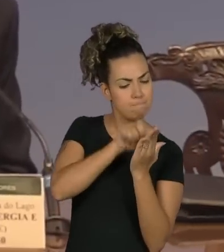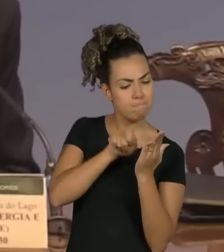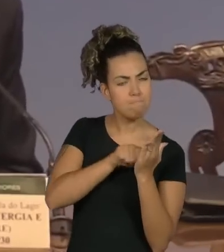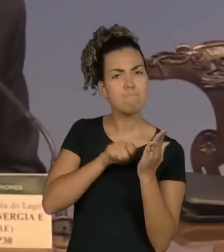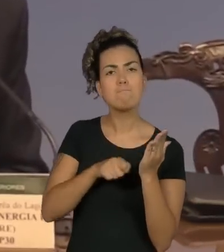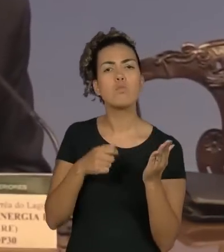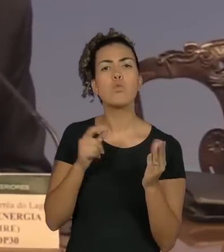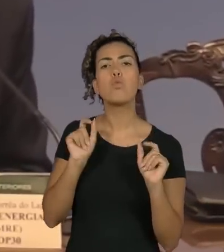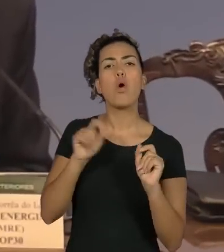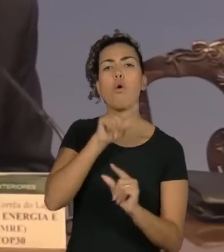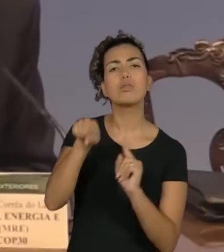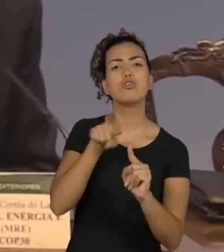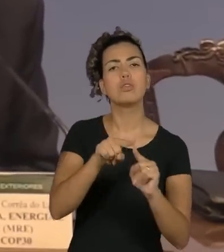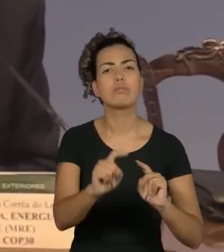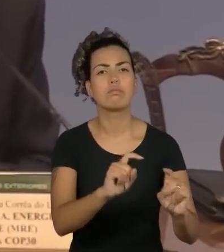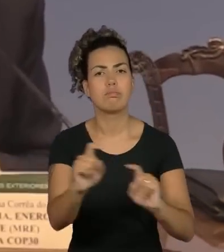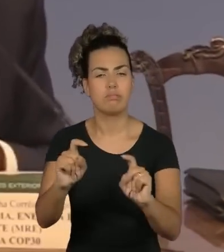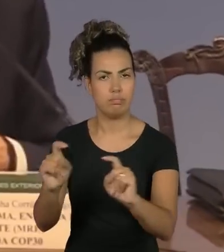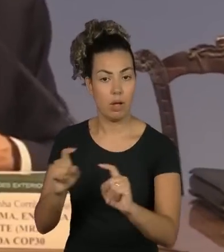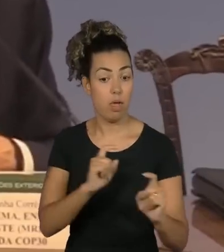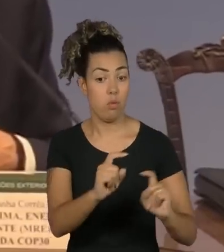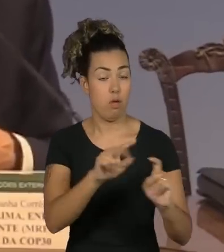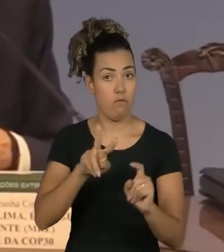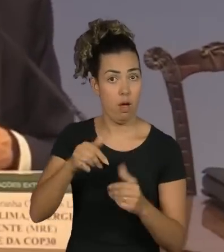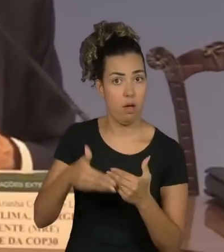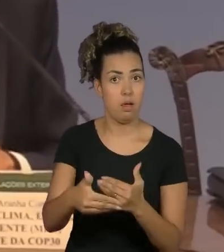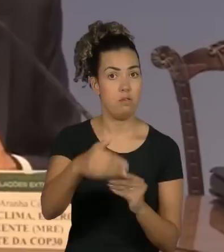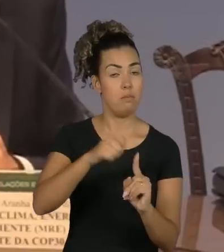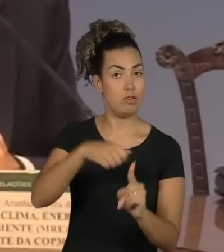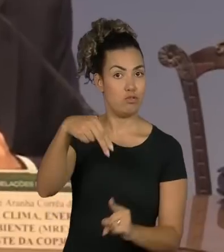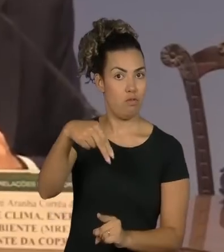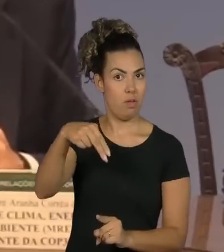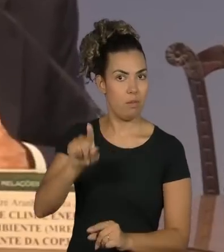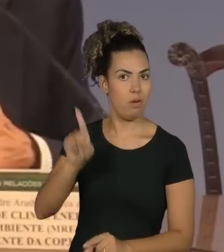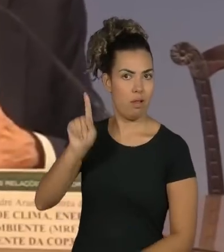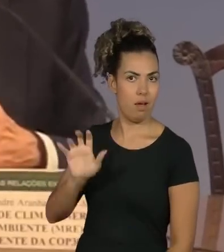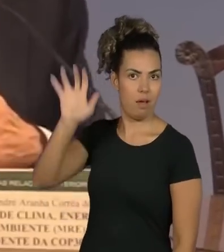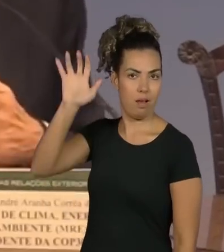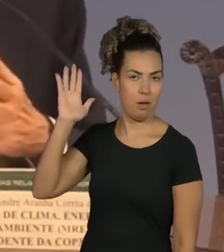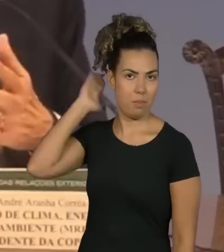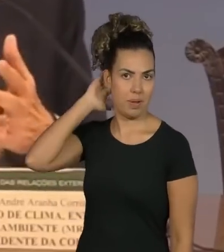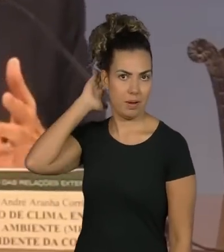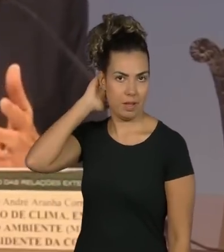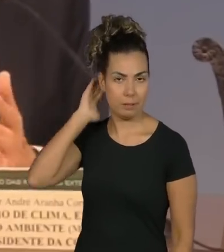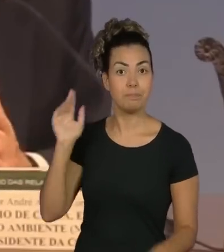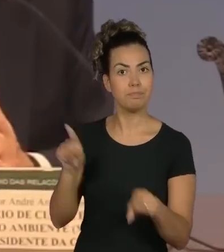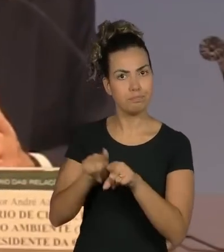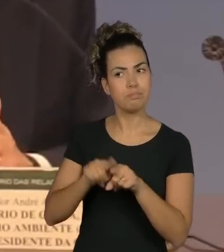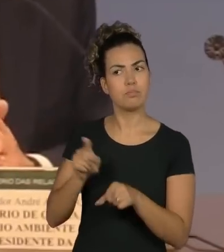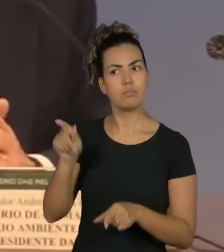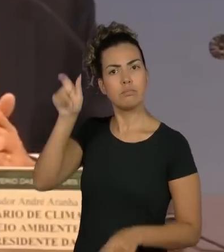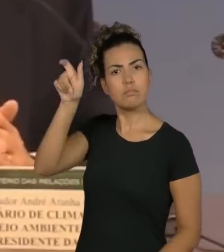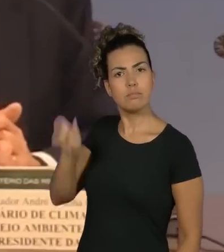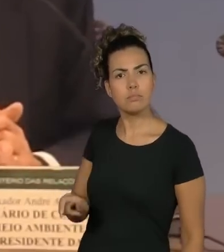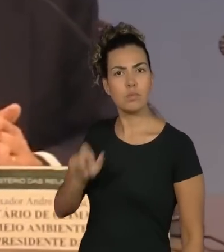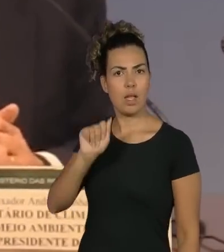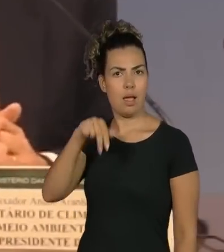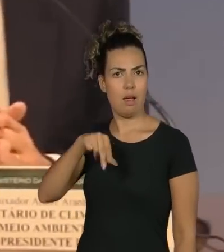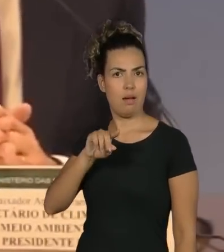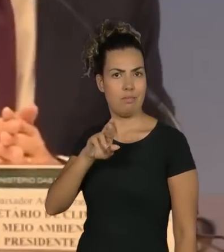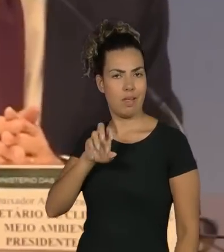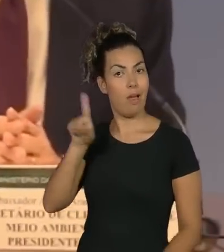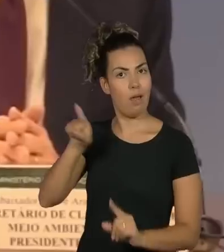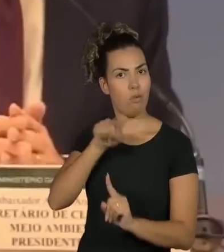acontece em novembro em Belém, no Pará. O embaixador André Correia do Lago convocou um mutirão global